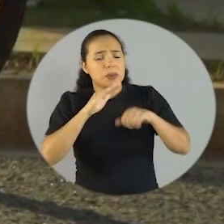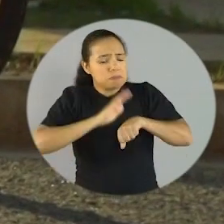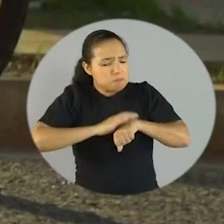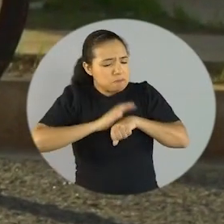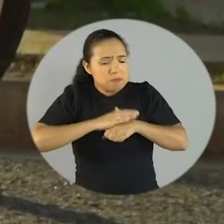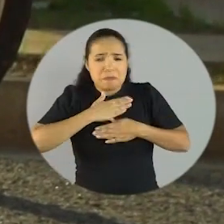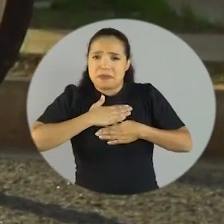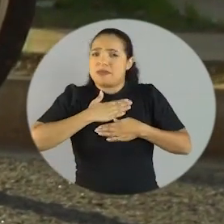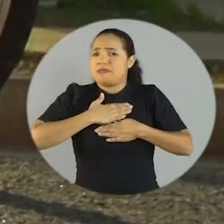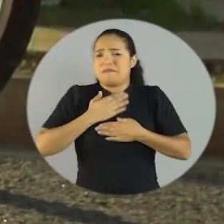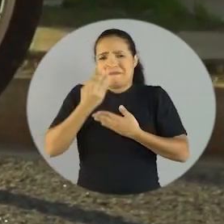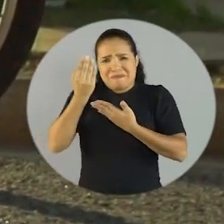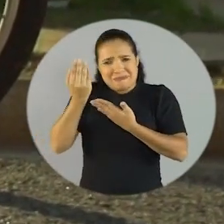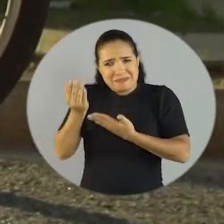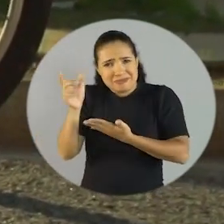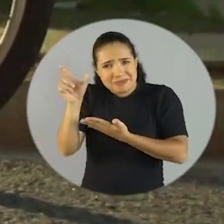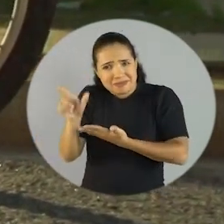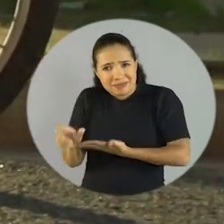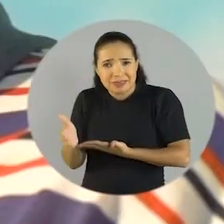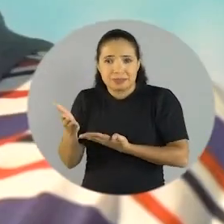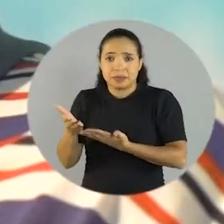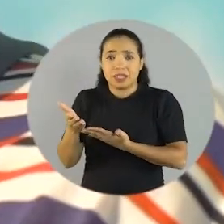uma moradia minha, de minha, certo?